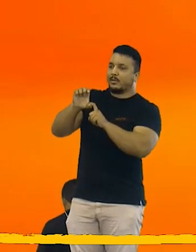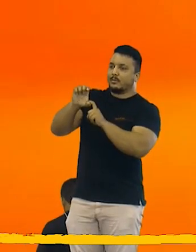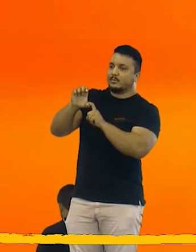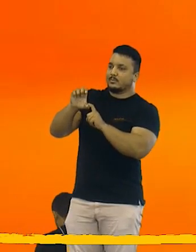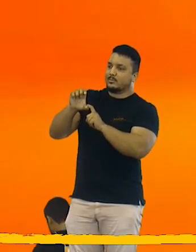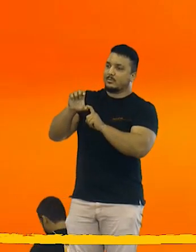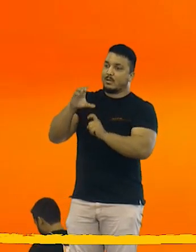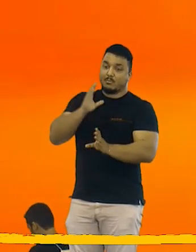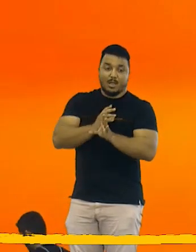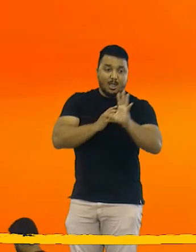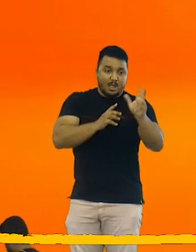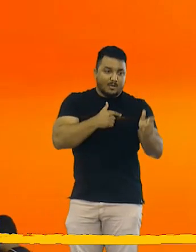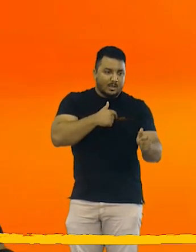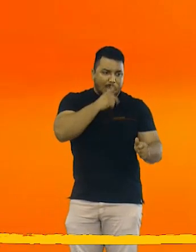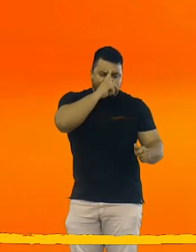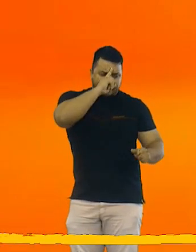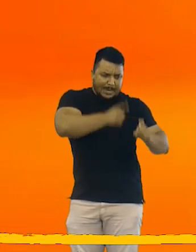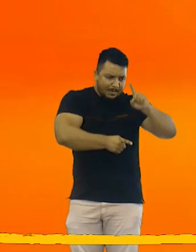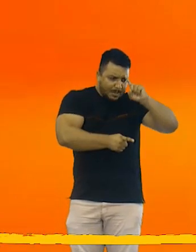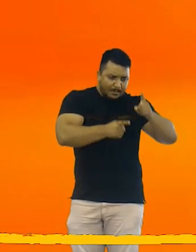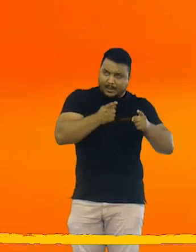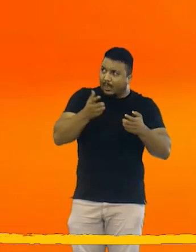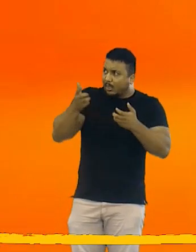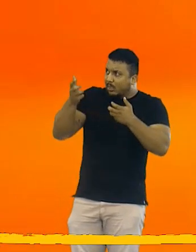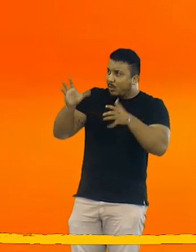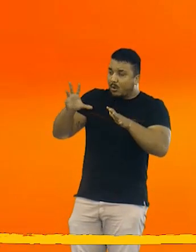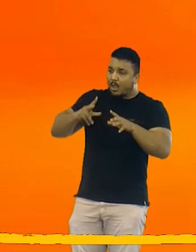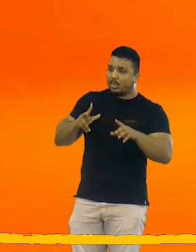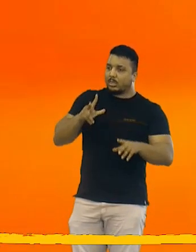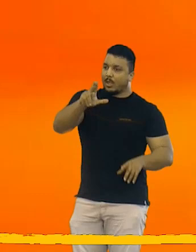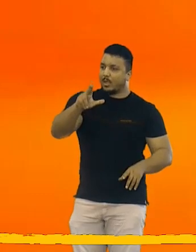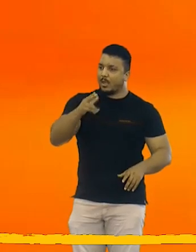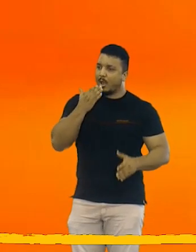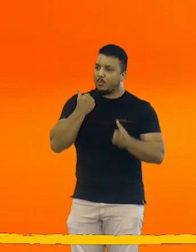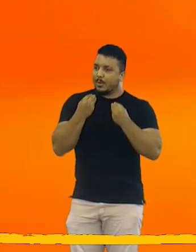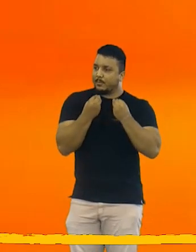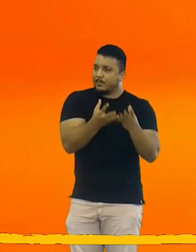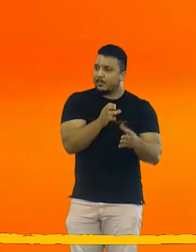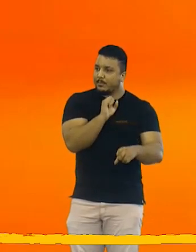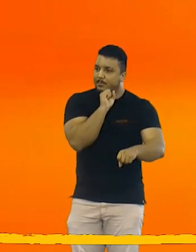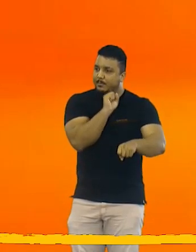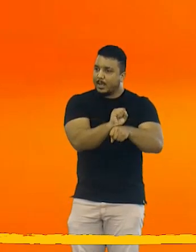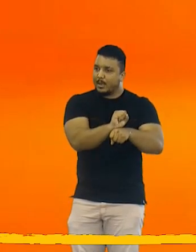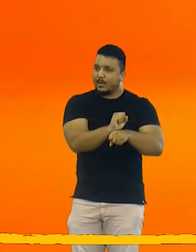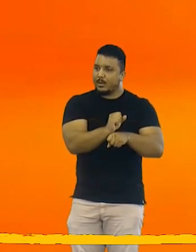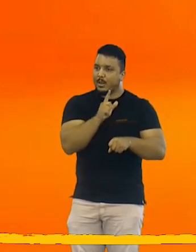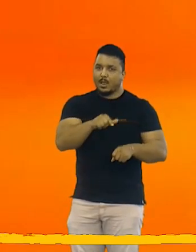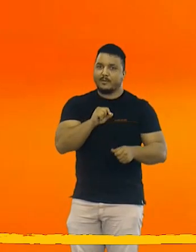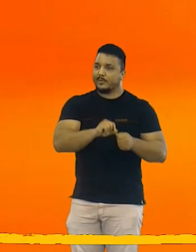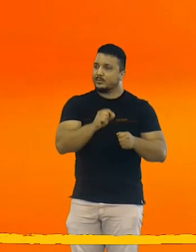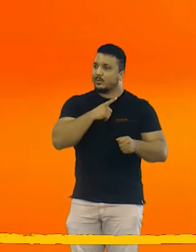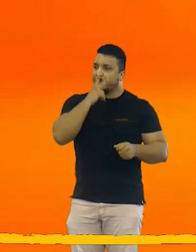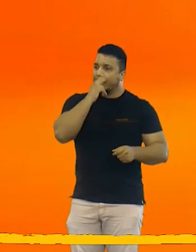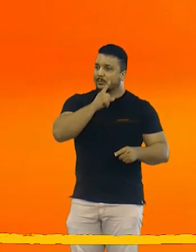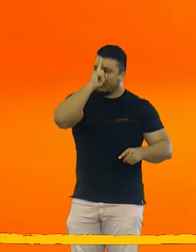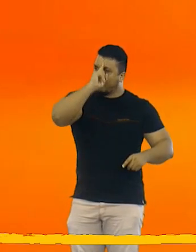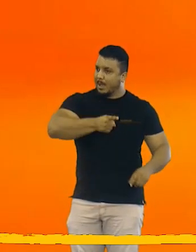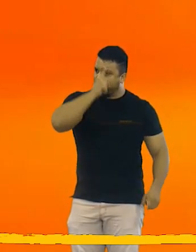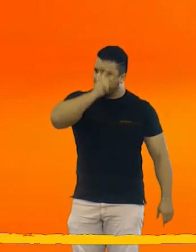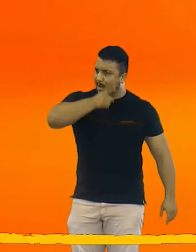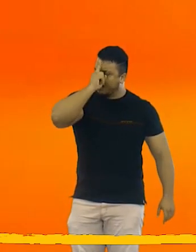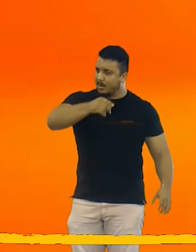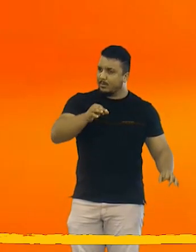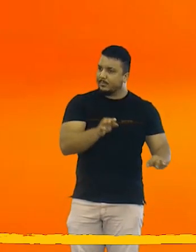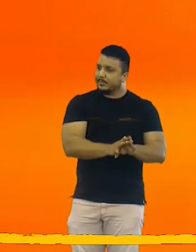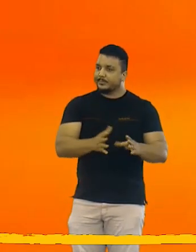o africano não fizer o que eu quero, eu corto o fornecimento de alimentos e obrigo eles a fazerem o que eu vou mandar. Se você